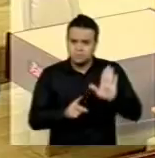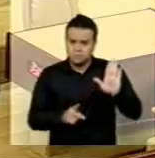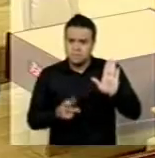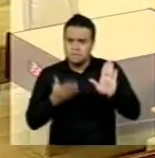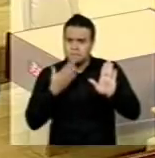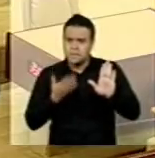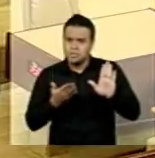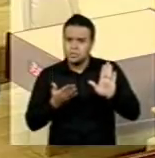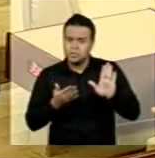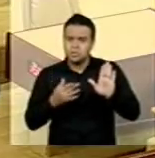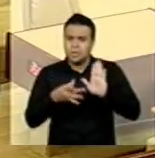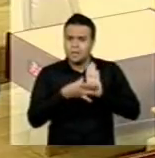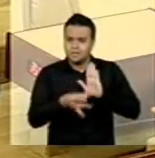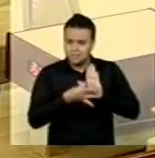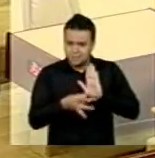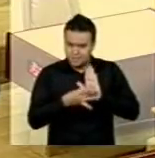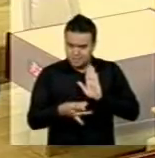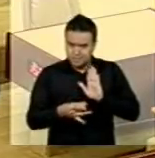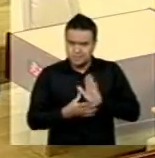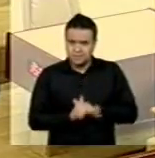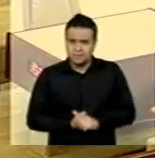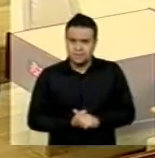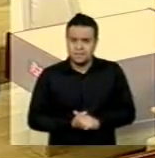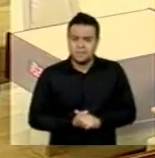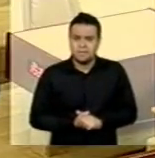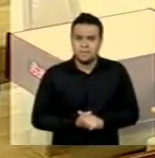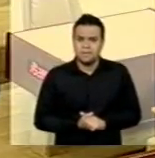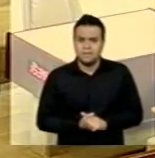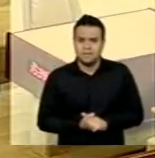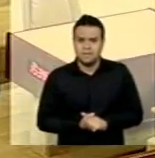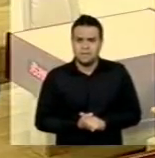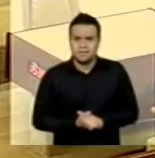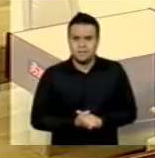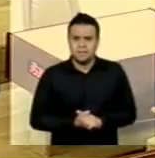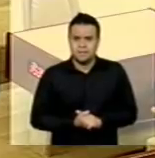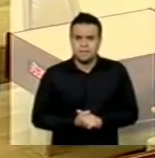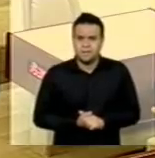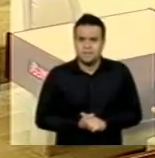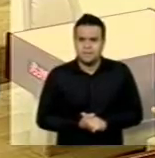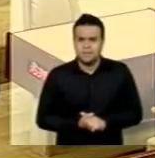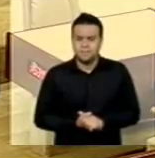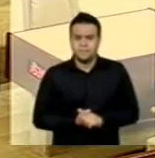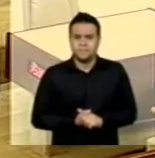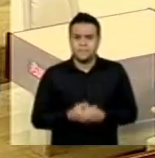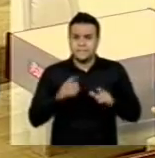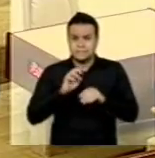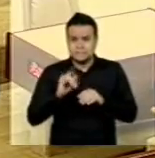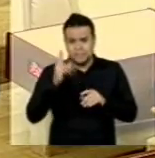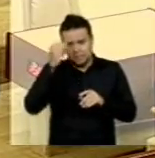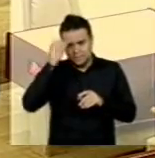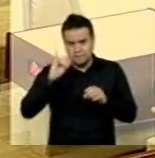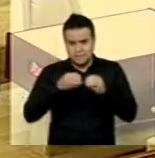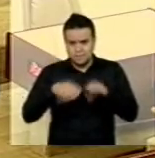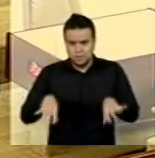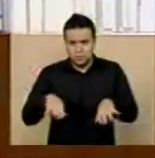já destacar preliminar, tá bem, em razão da prejudicialidade ou não da própria ação. E, neste caso, tomo